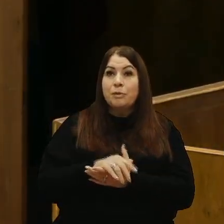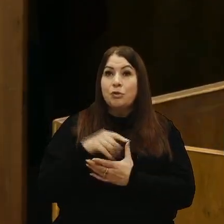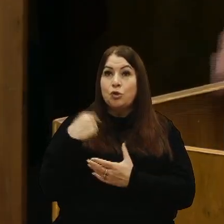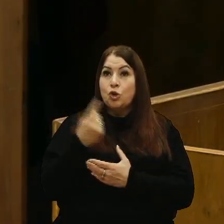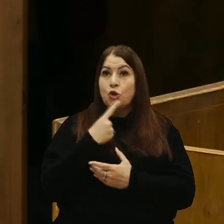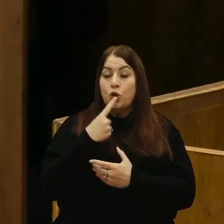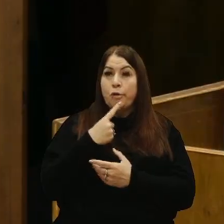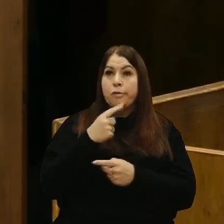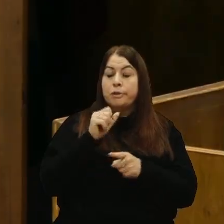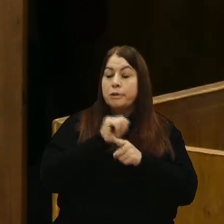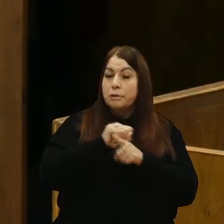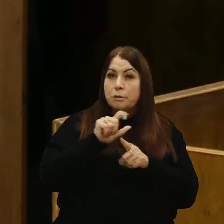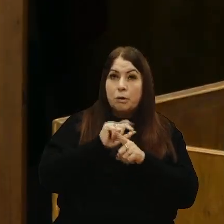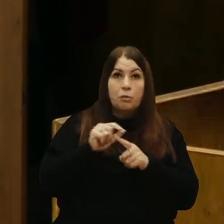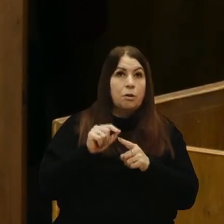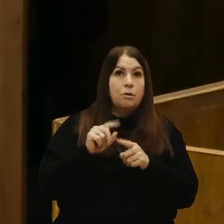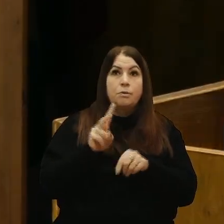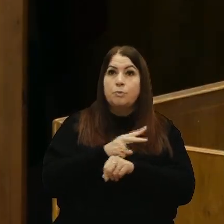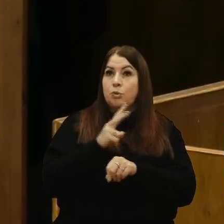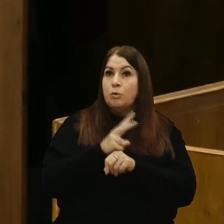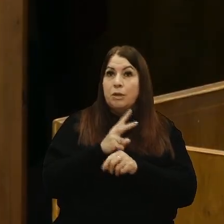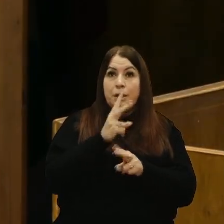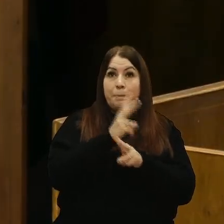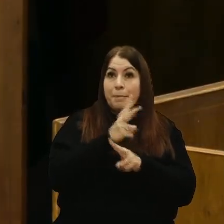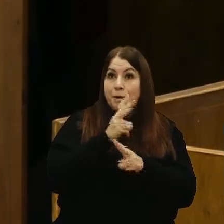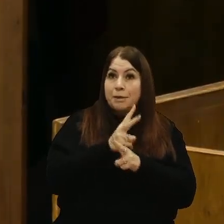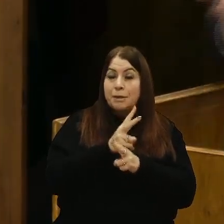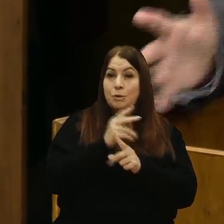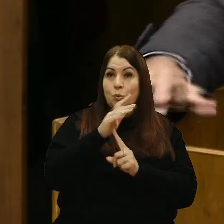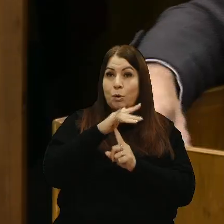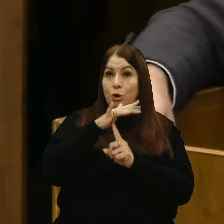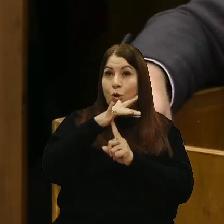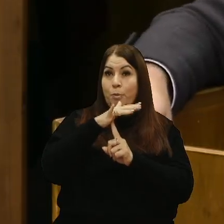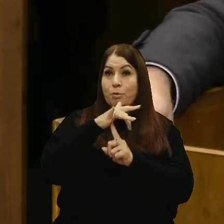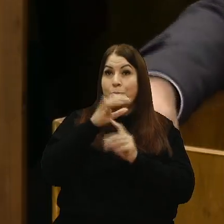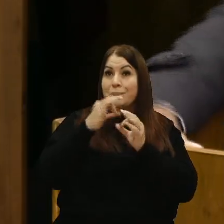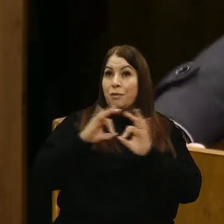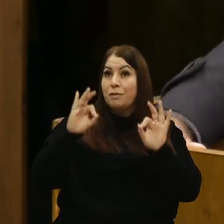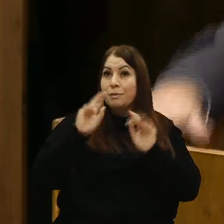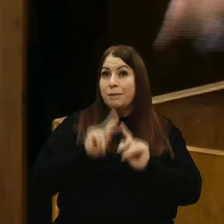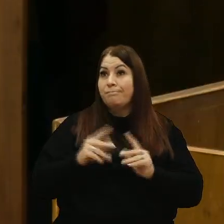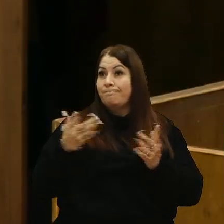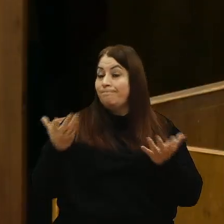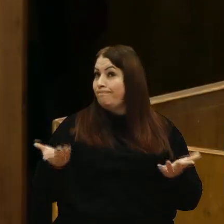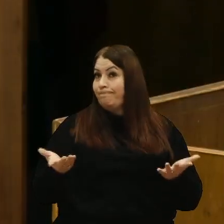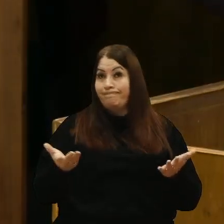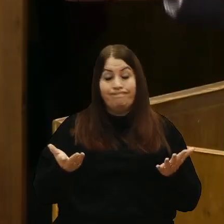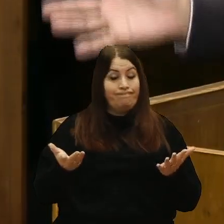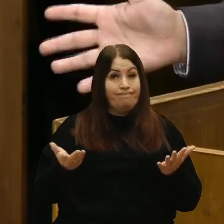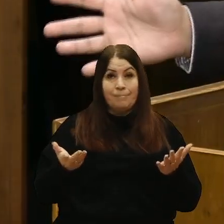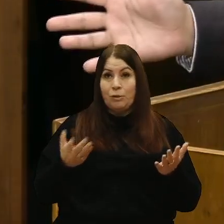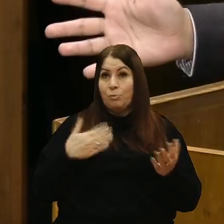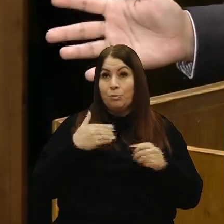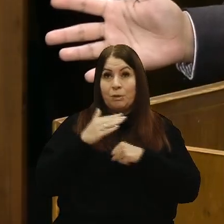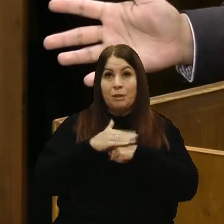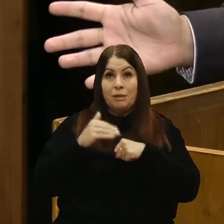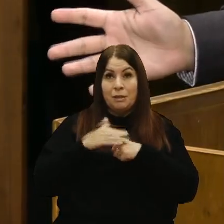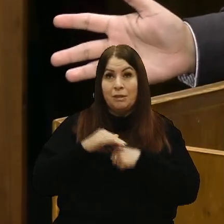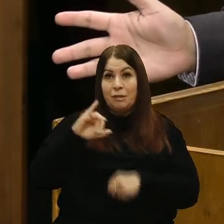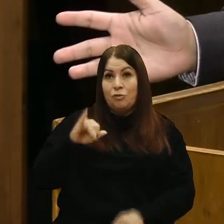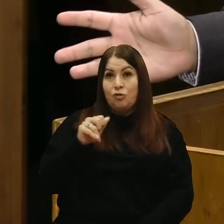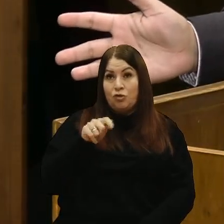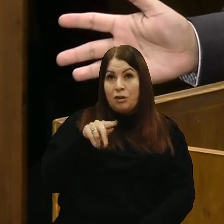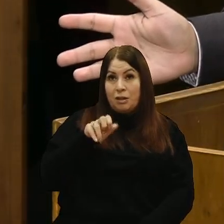nós buscarmos emprestado um helicóptero para salvar as pessoas, não vai ser a minha querida Jaquirana que vai